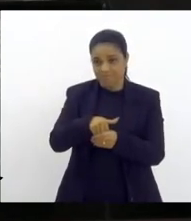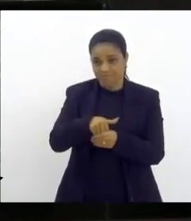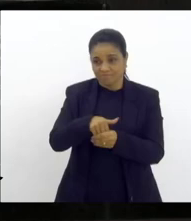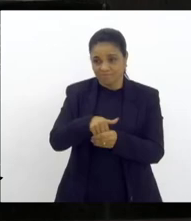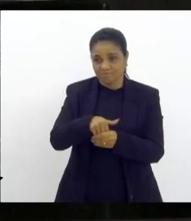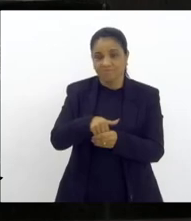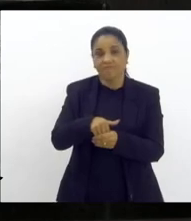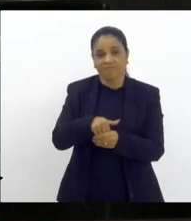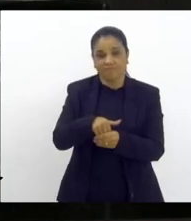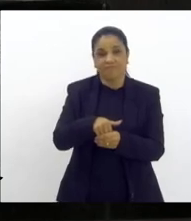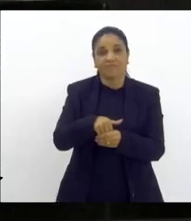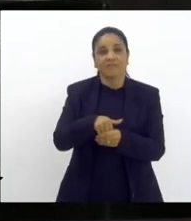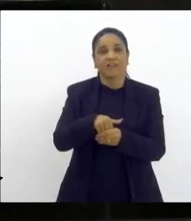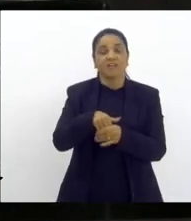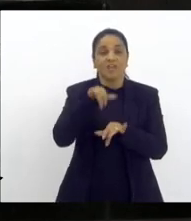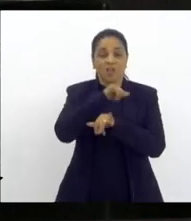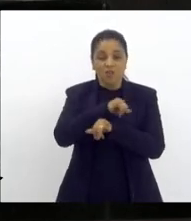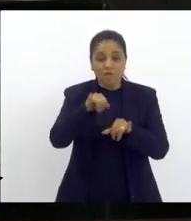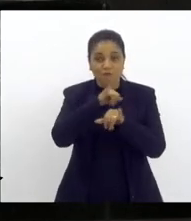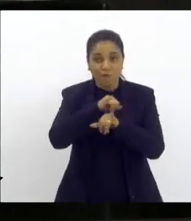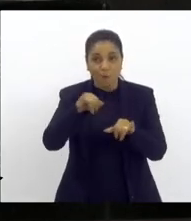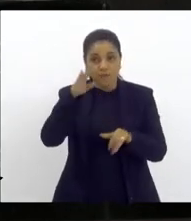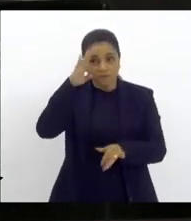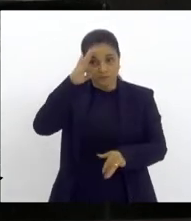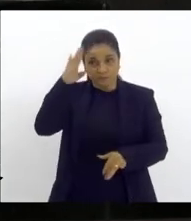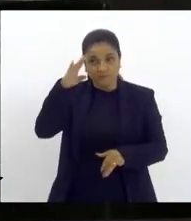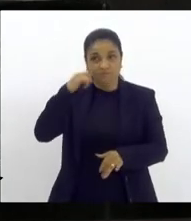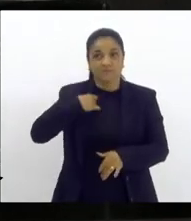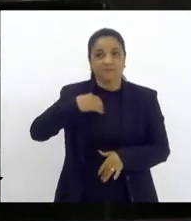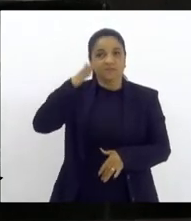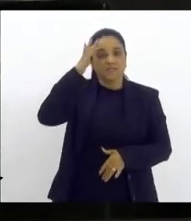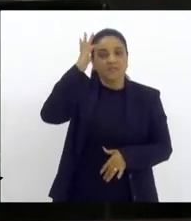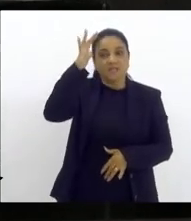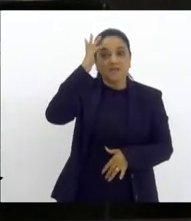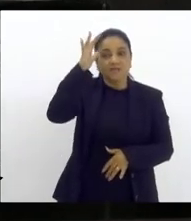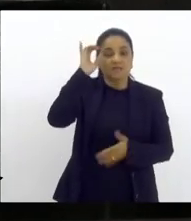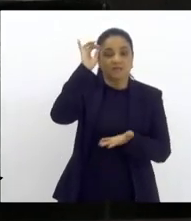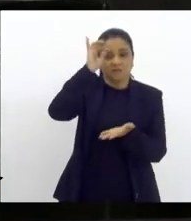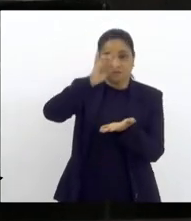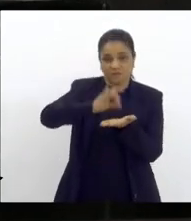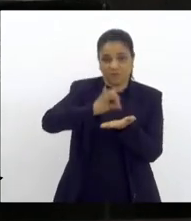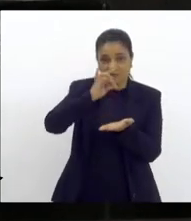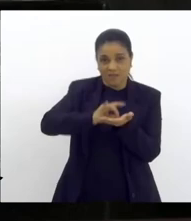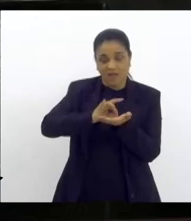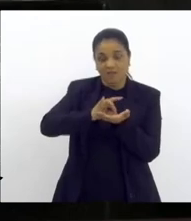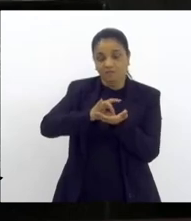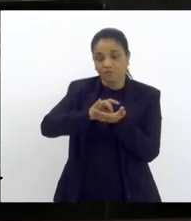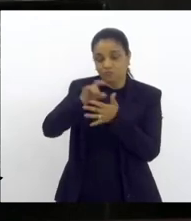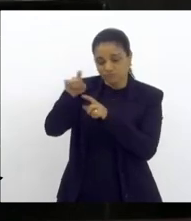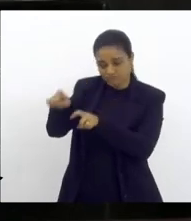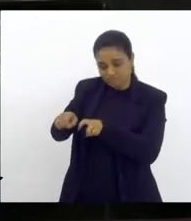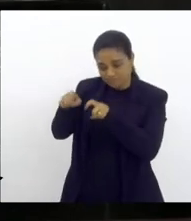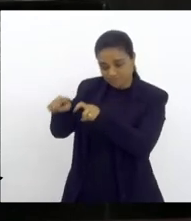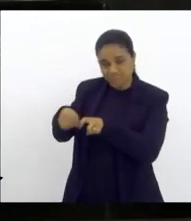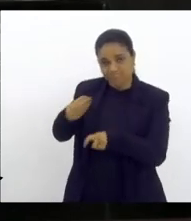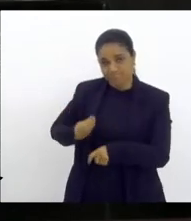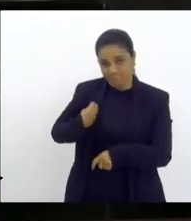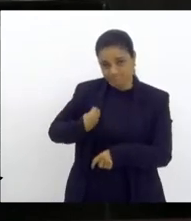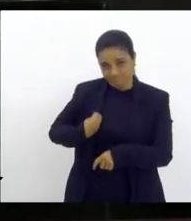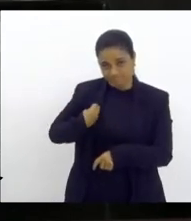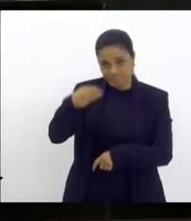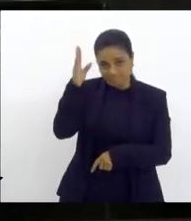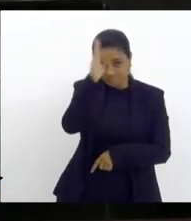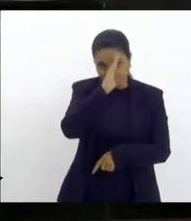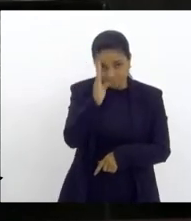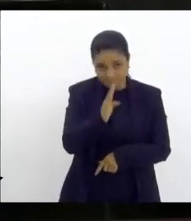comentários informações e refle xões acerca da realidade no campo que nós vivemos no país mas também